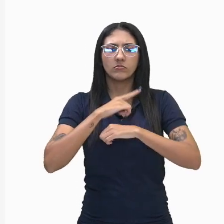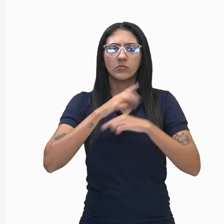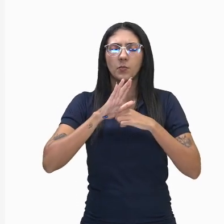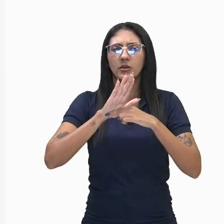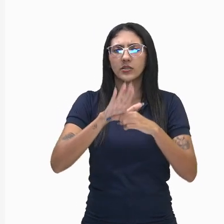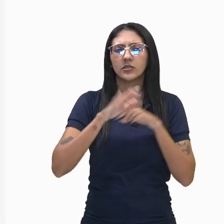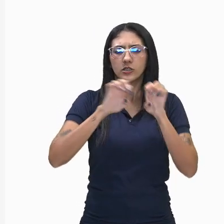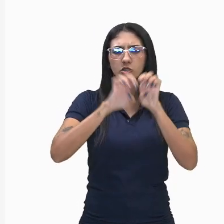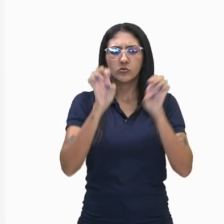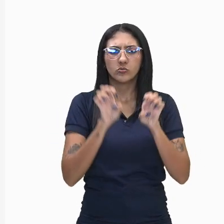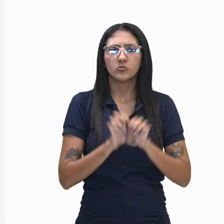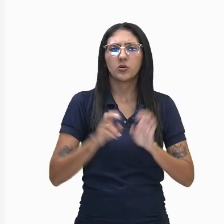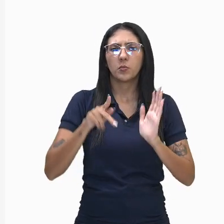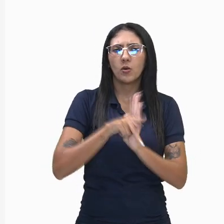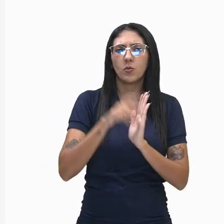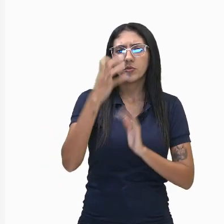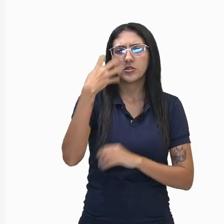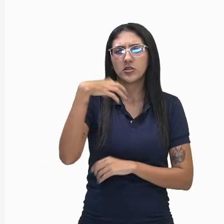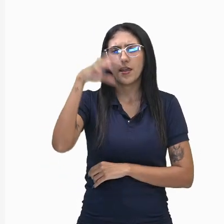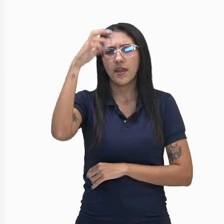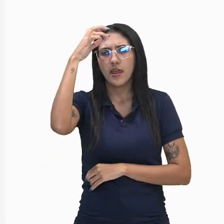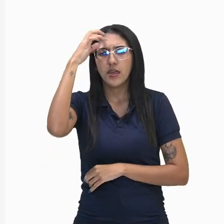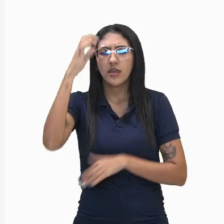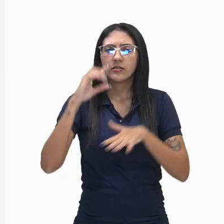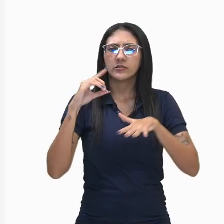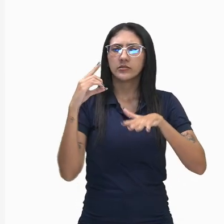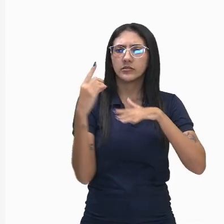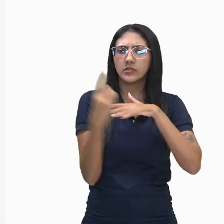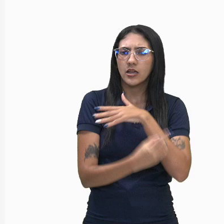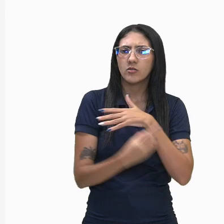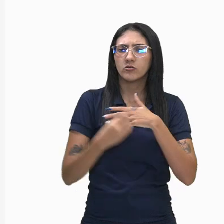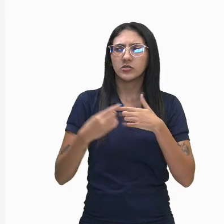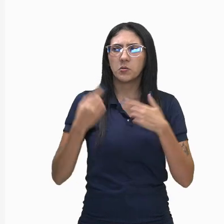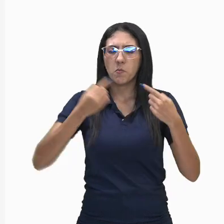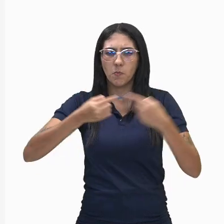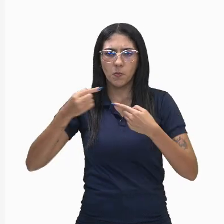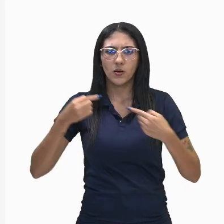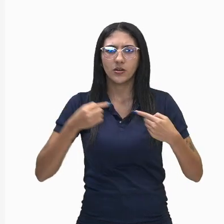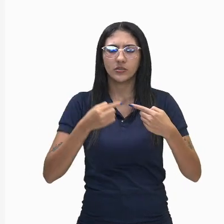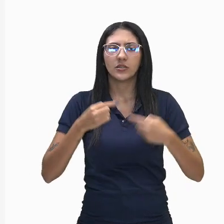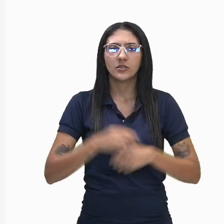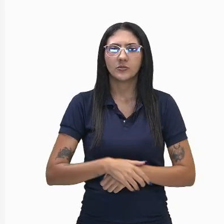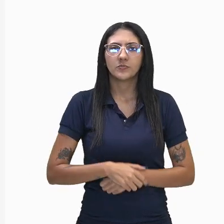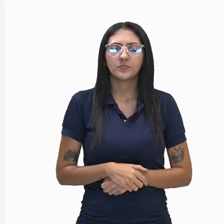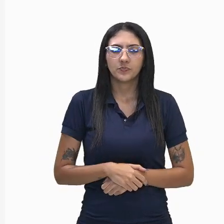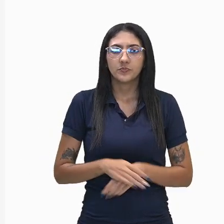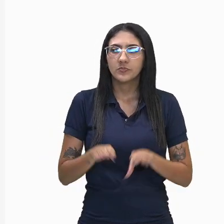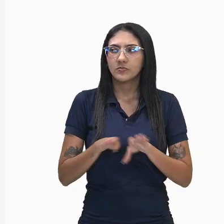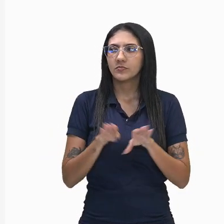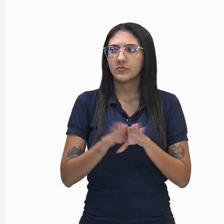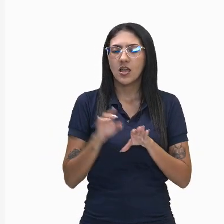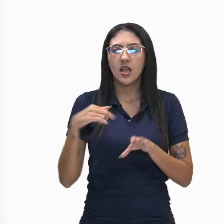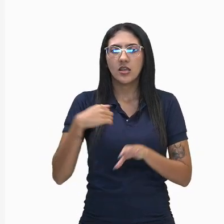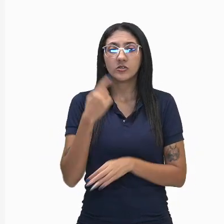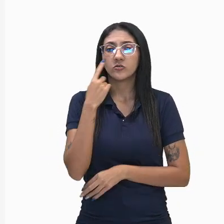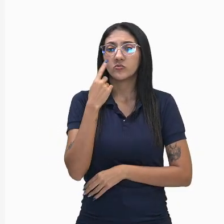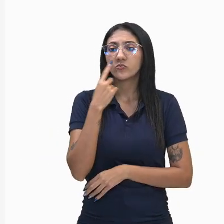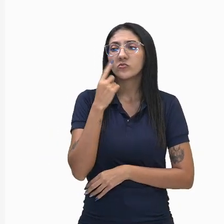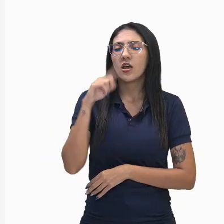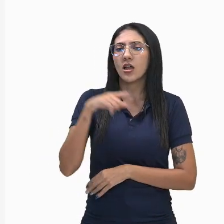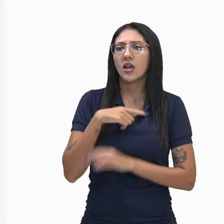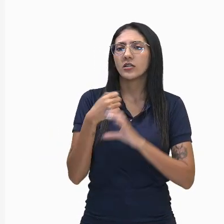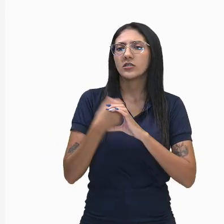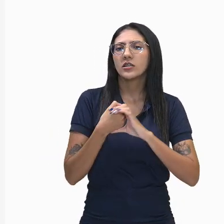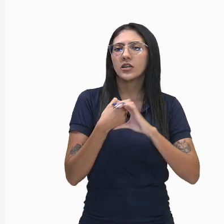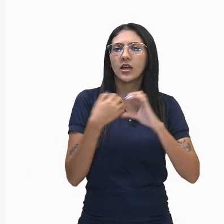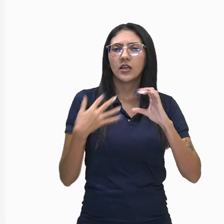reis, deuses e batalhas. Nós temos como exemplo justamente os relevos assírios no palácio